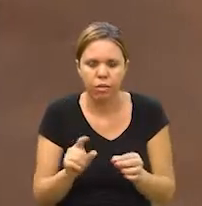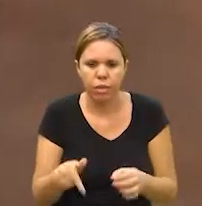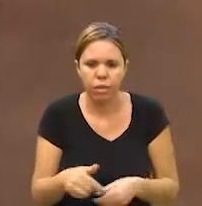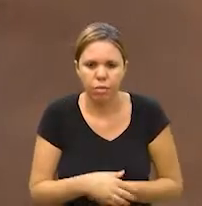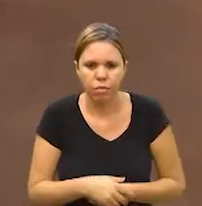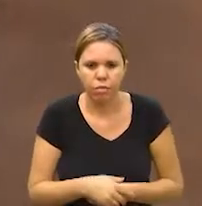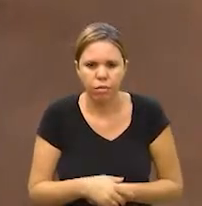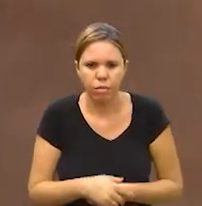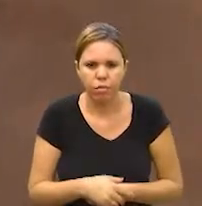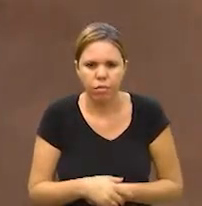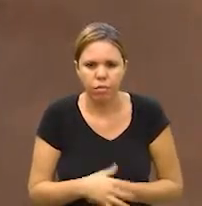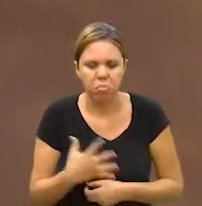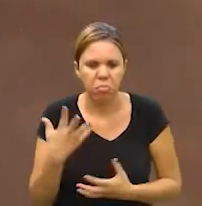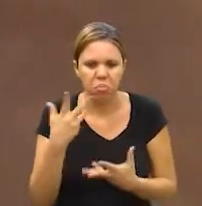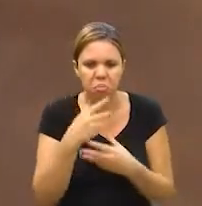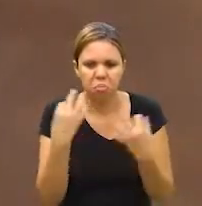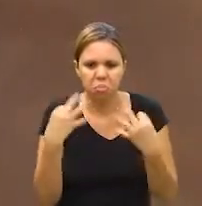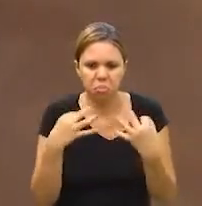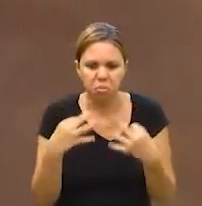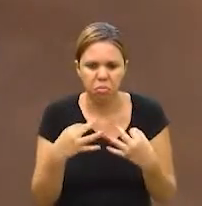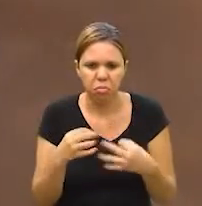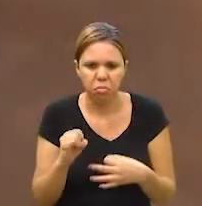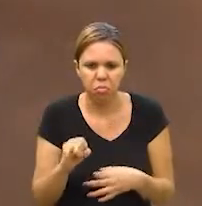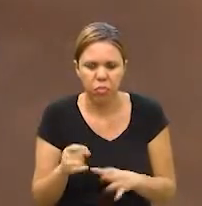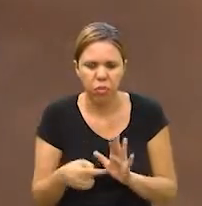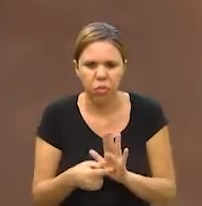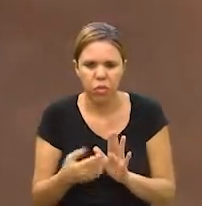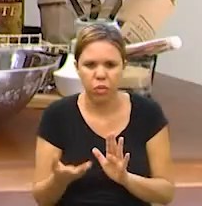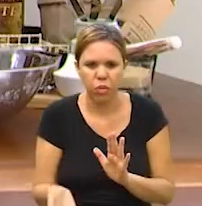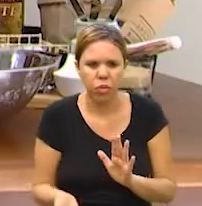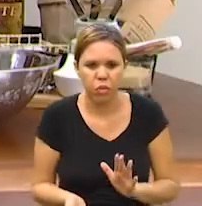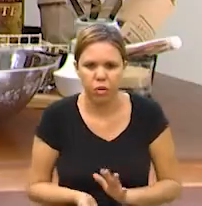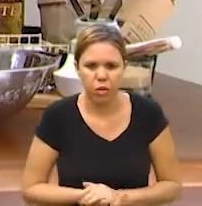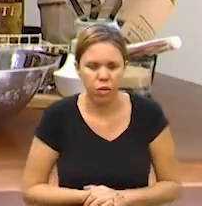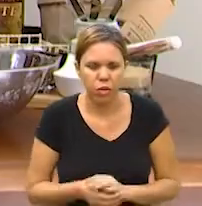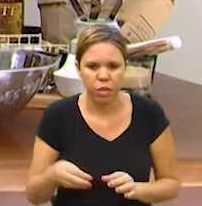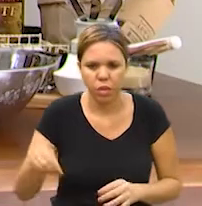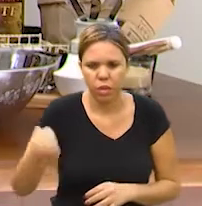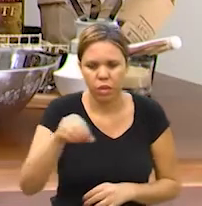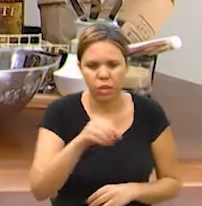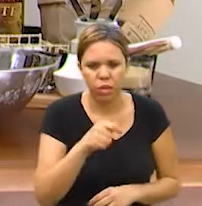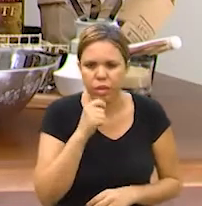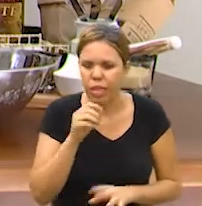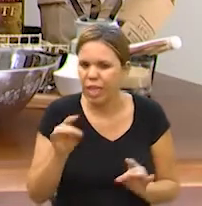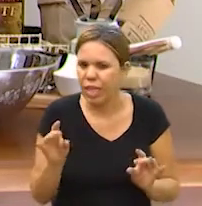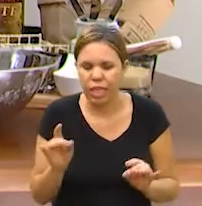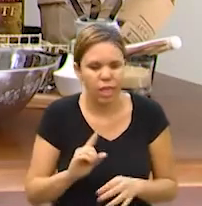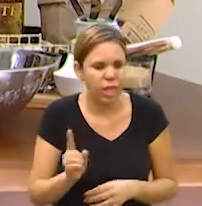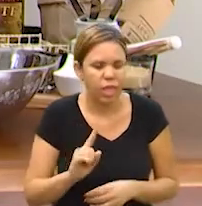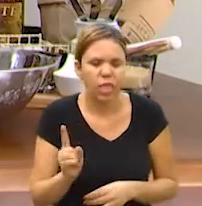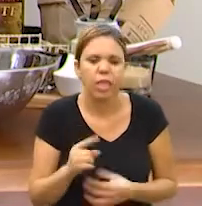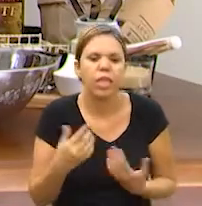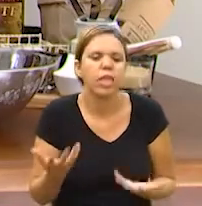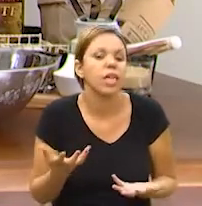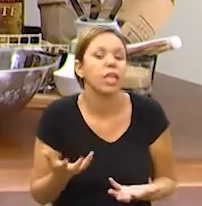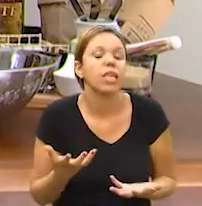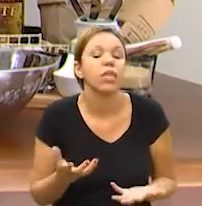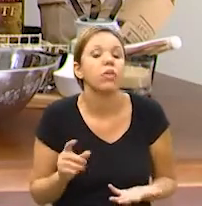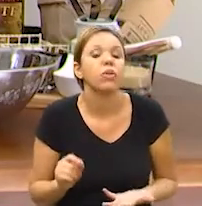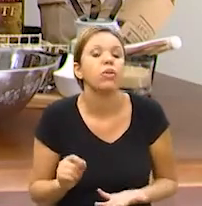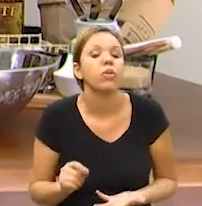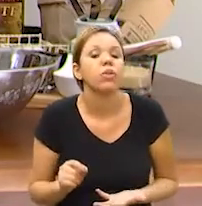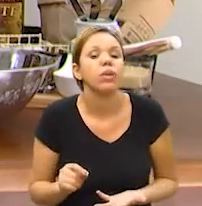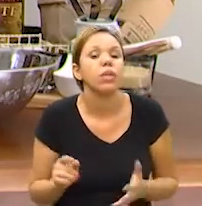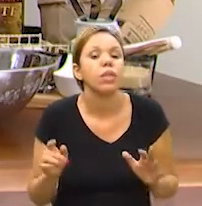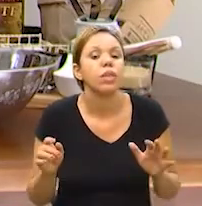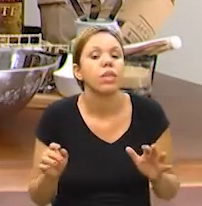isso. Nossa, fica uma bolinha perfeita, né? Isso, se eu coloco a farinha, não vai grudar. Então, eu quero o quê? Que